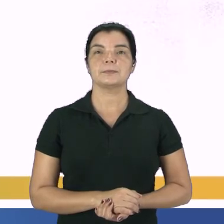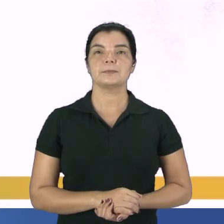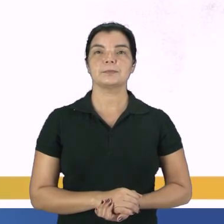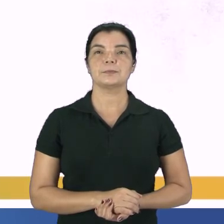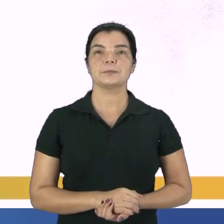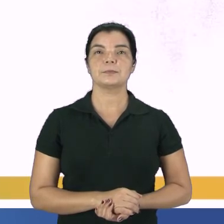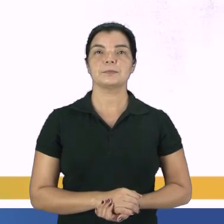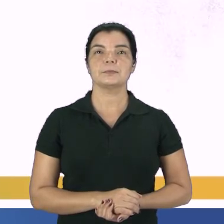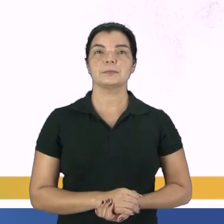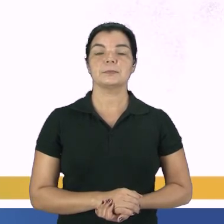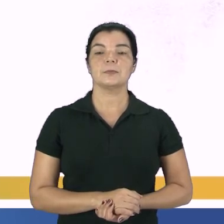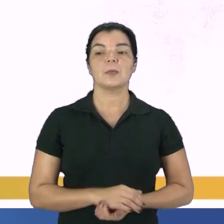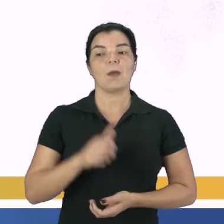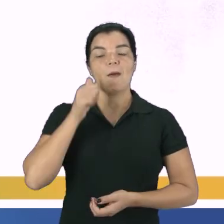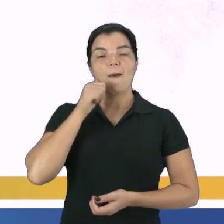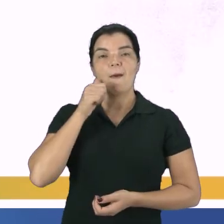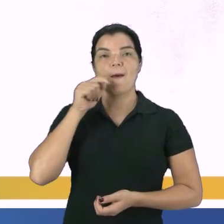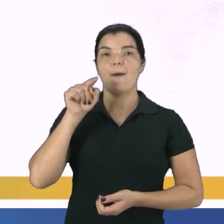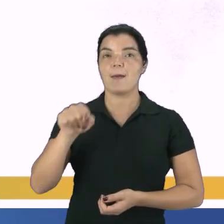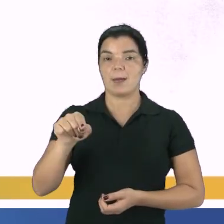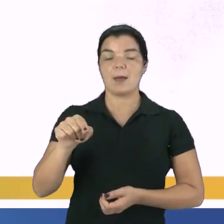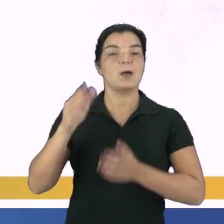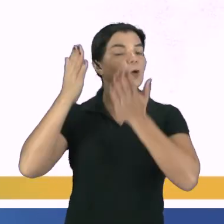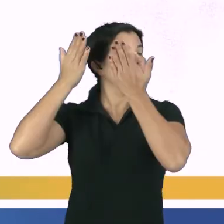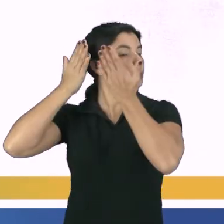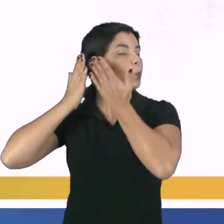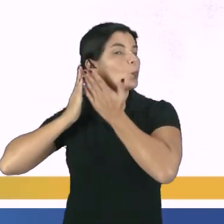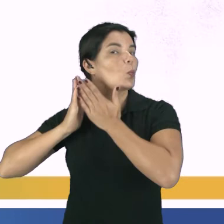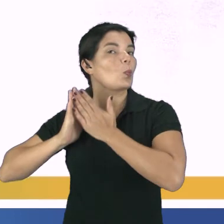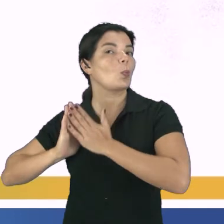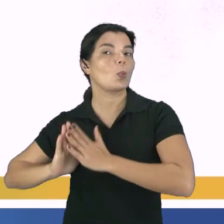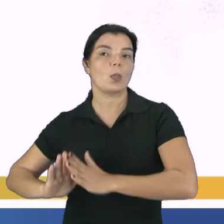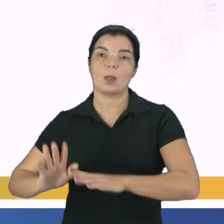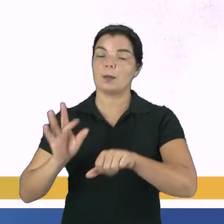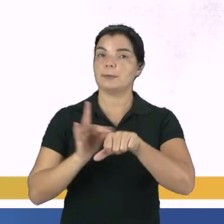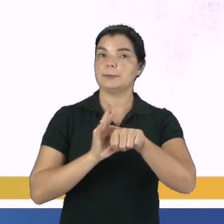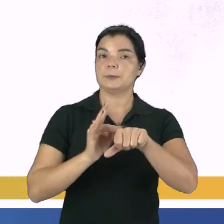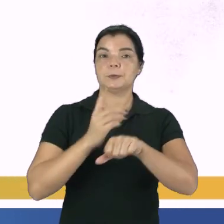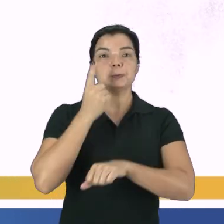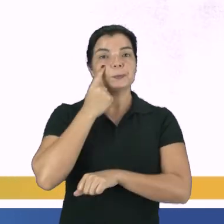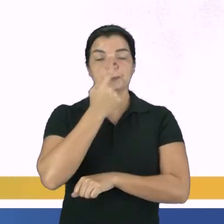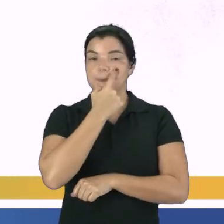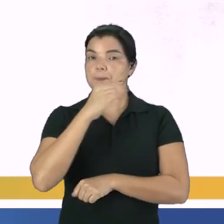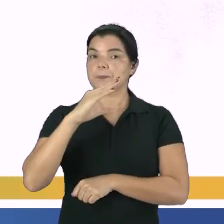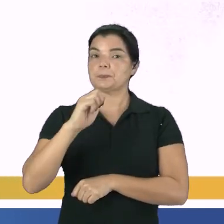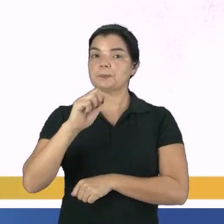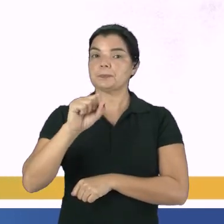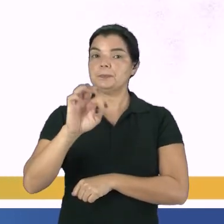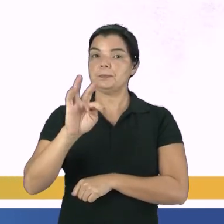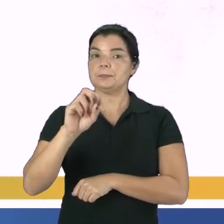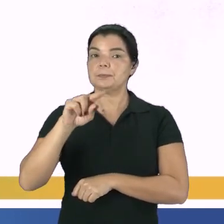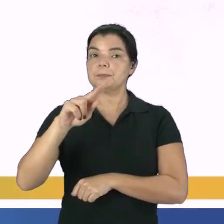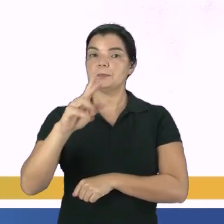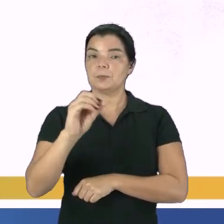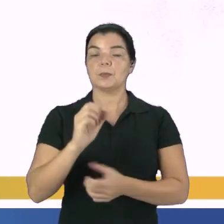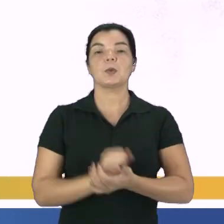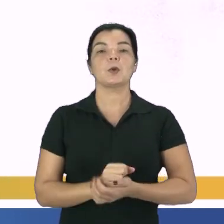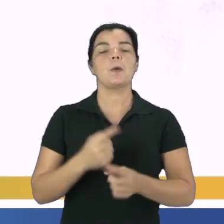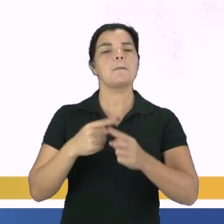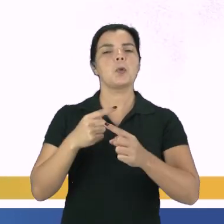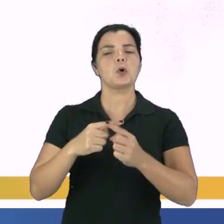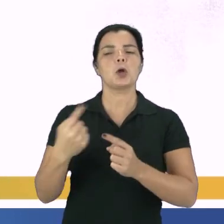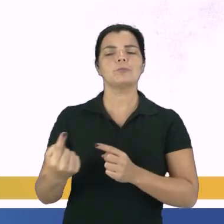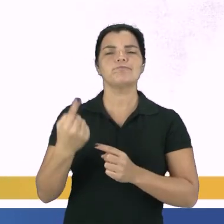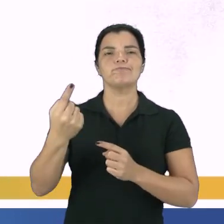and brown eyes. Ela tem cabelos longos e pretos e olhos castanhos. Por que eu não estou falando sobre